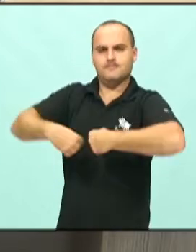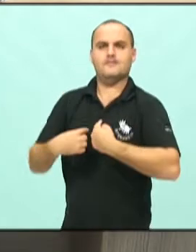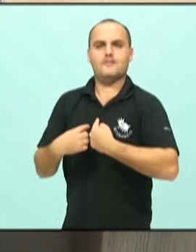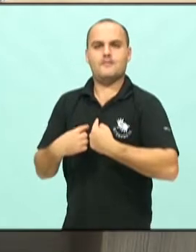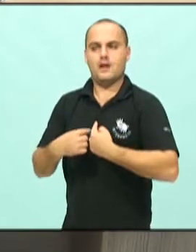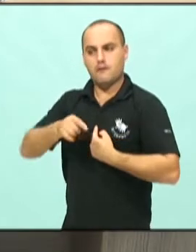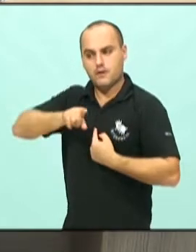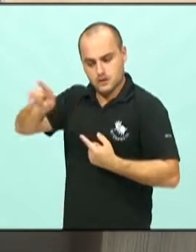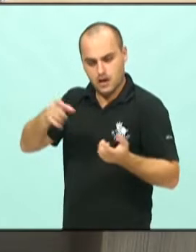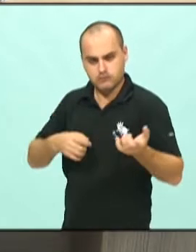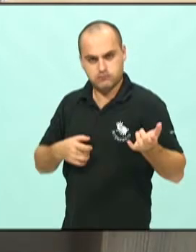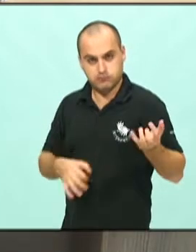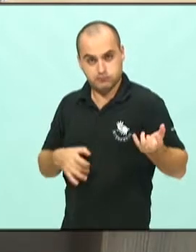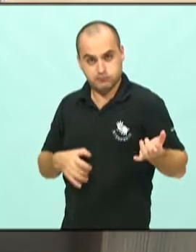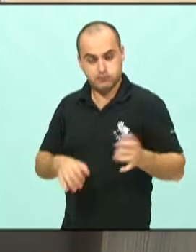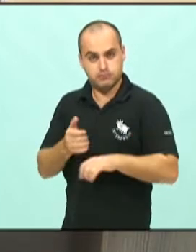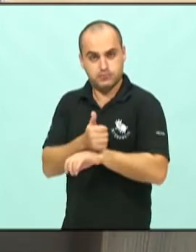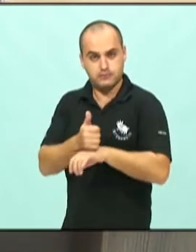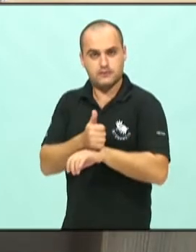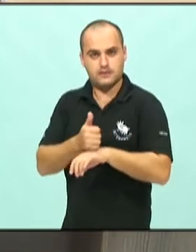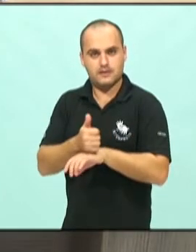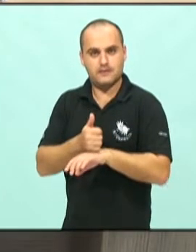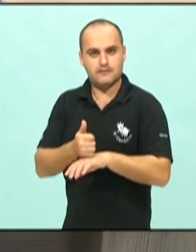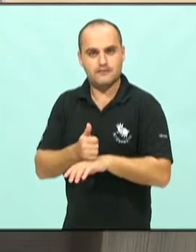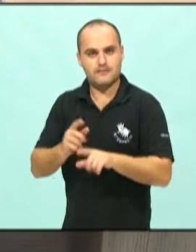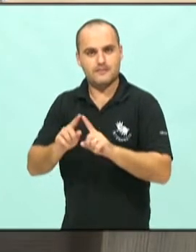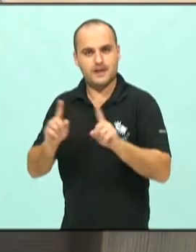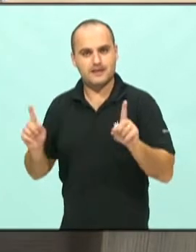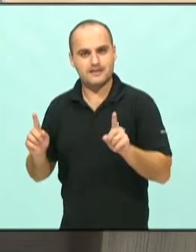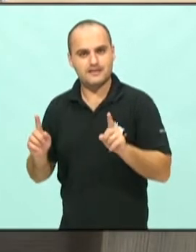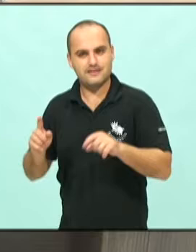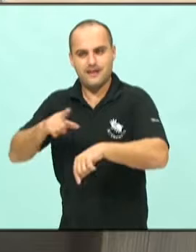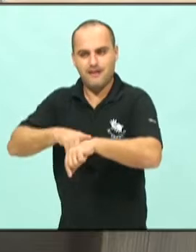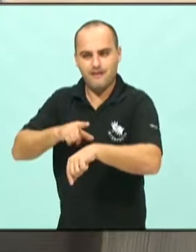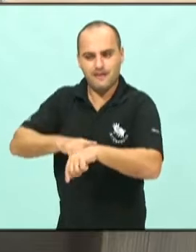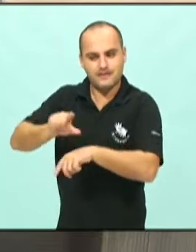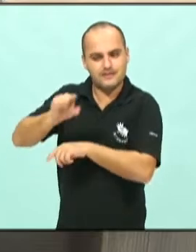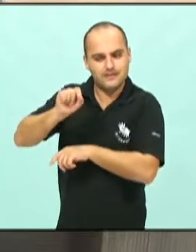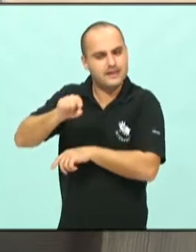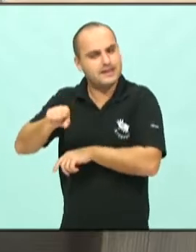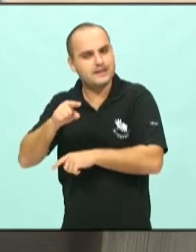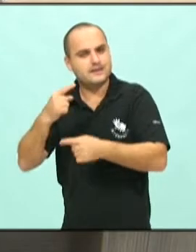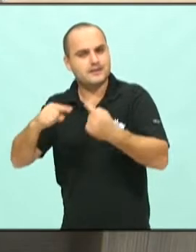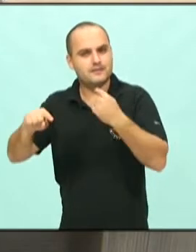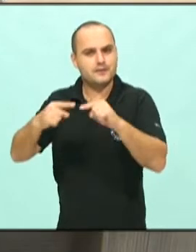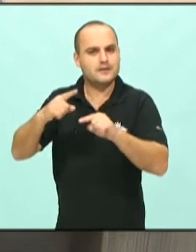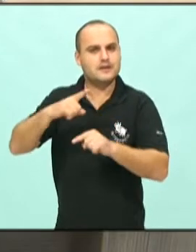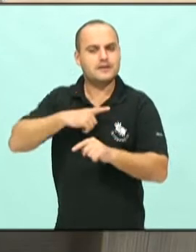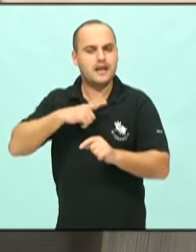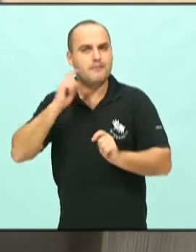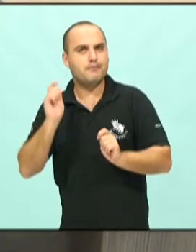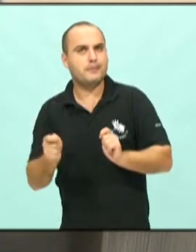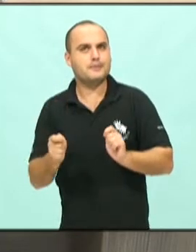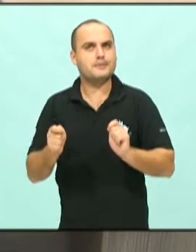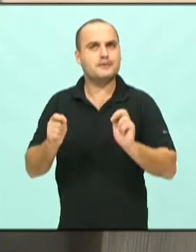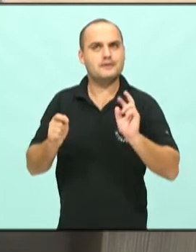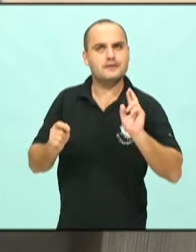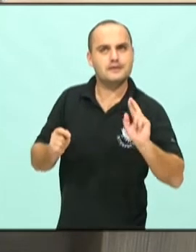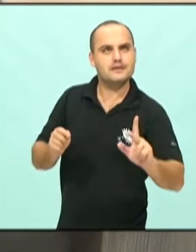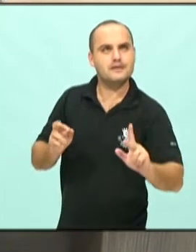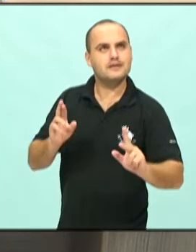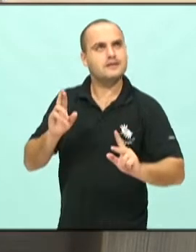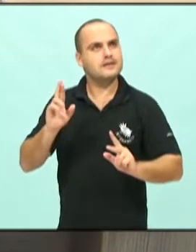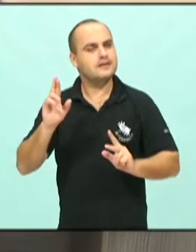para que esse instrumento ganhe o seu destaque e tudo, mas na hora de escolher, pô, essa música tem uma batida assim, um ritmo assim, vai ficar bem